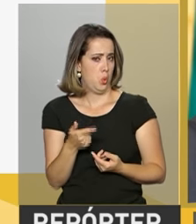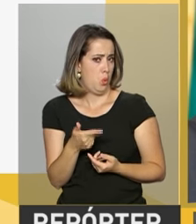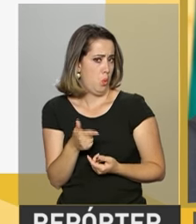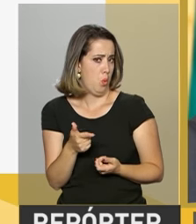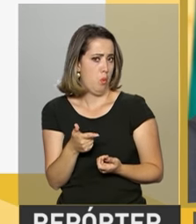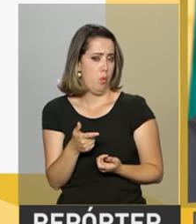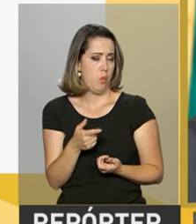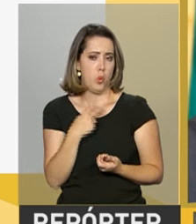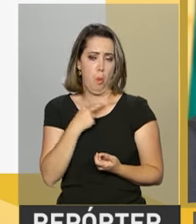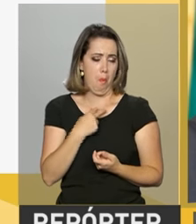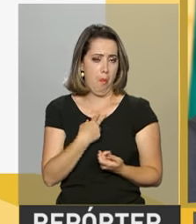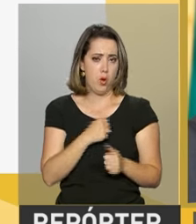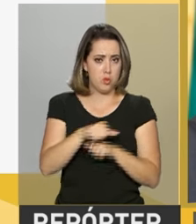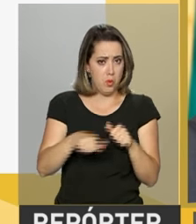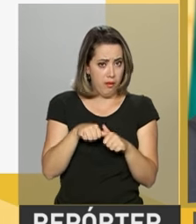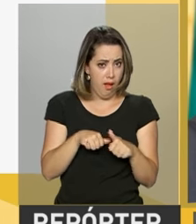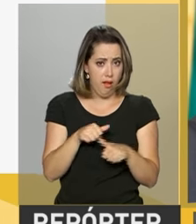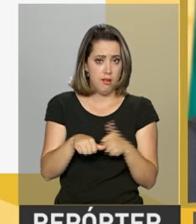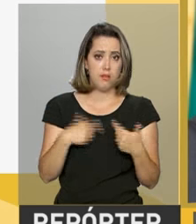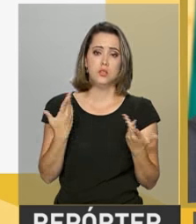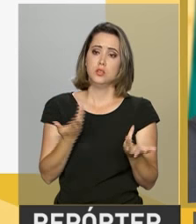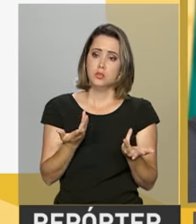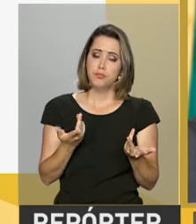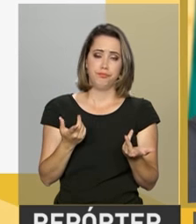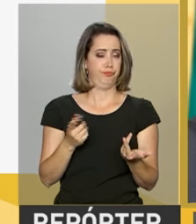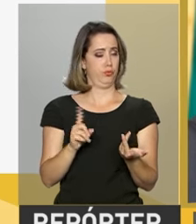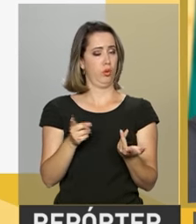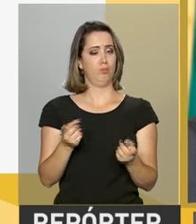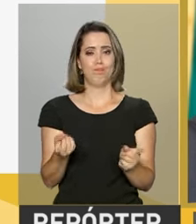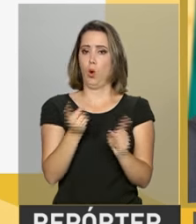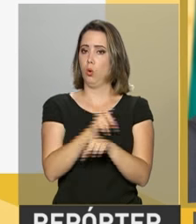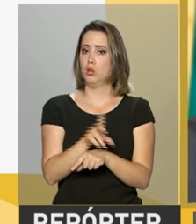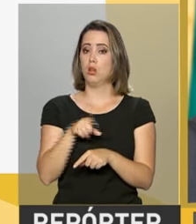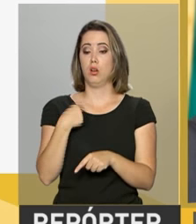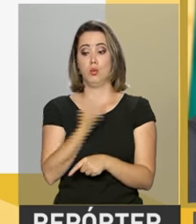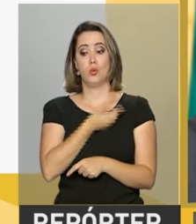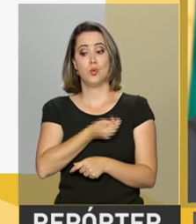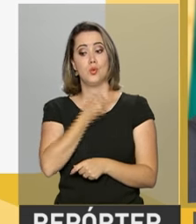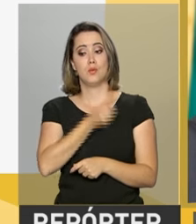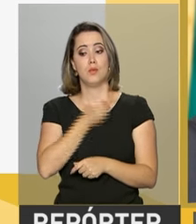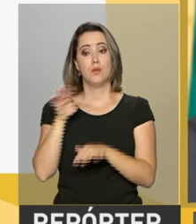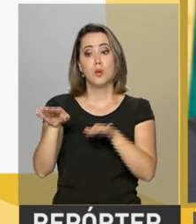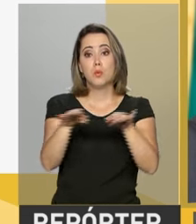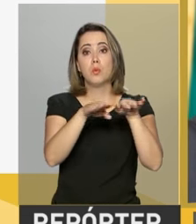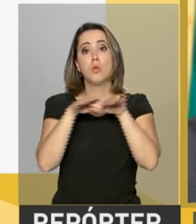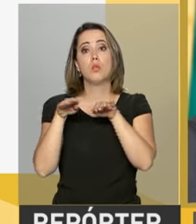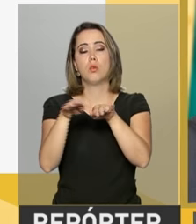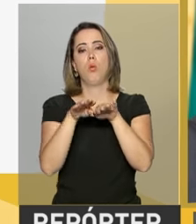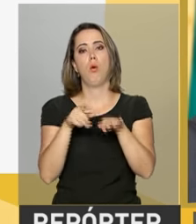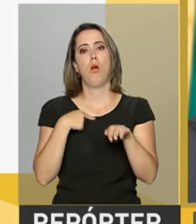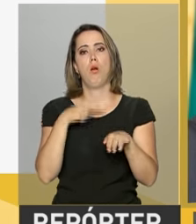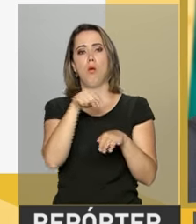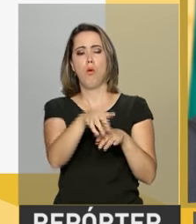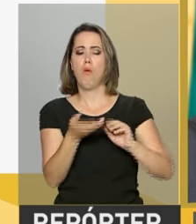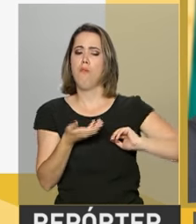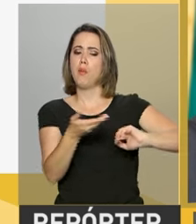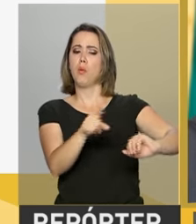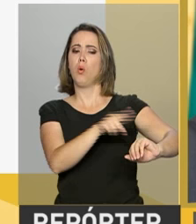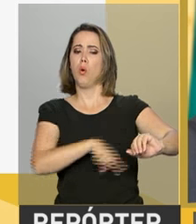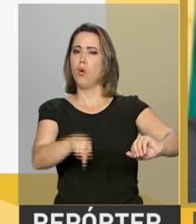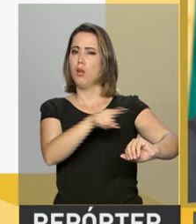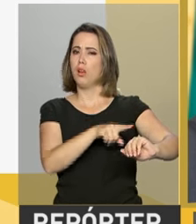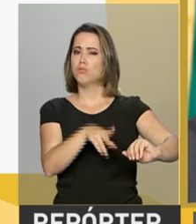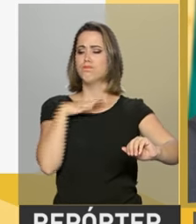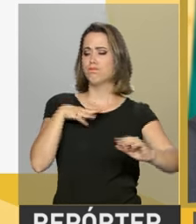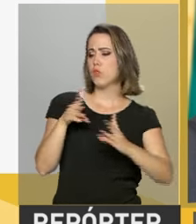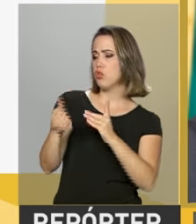modificado. Ora bem, nós vivemos num presidencialismo democrático. Quando vai para o Congresso vai ouvir as várias correntes sociais e vai